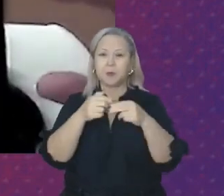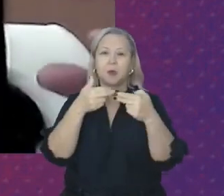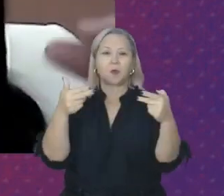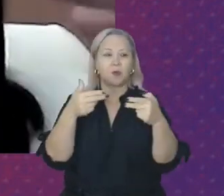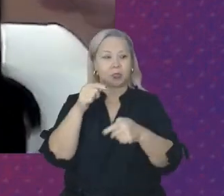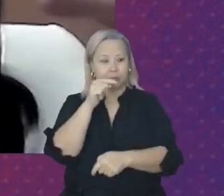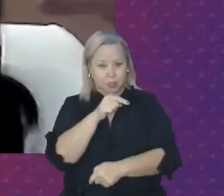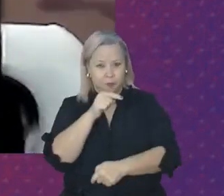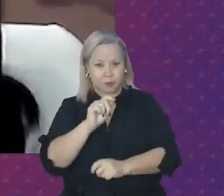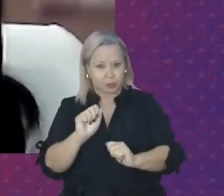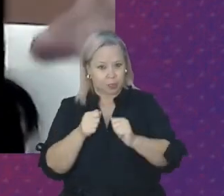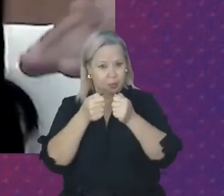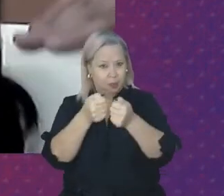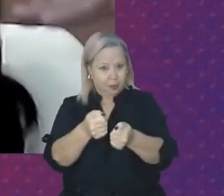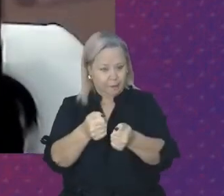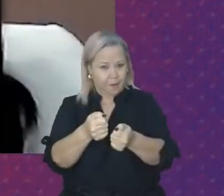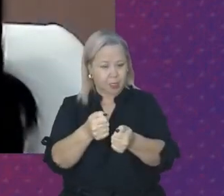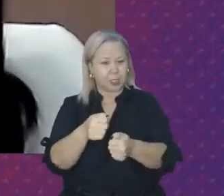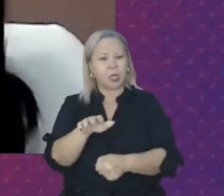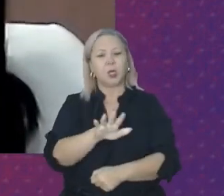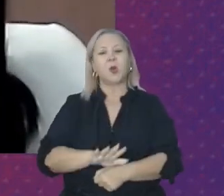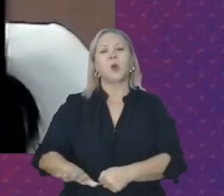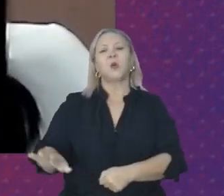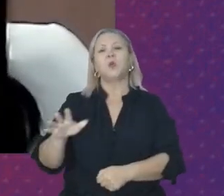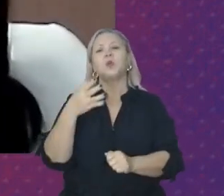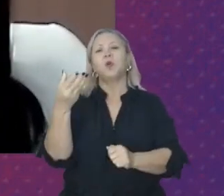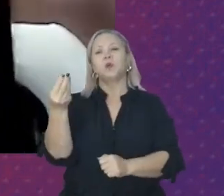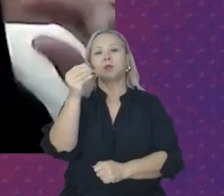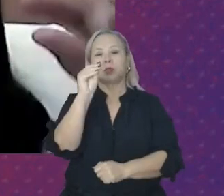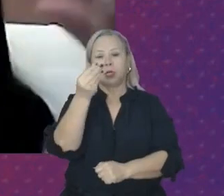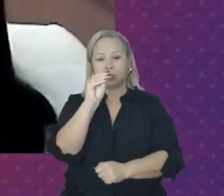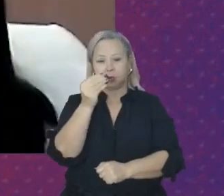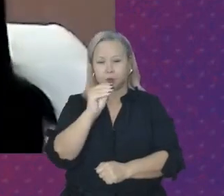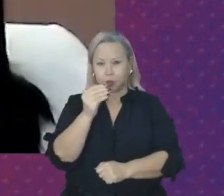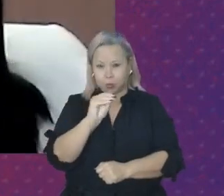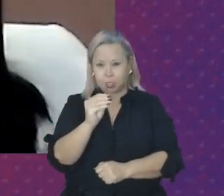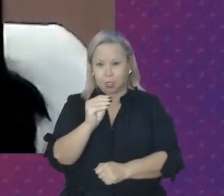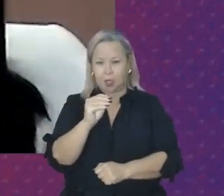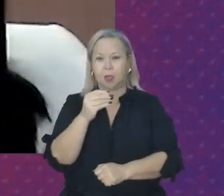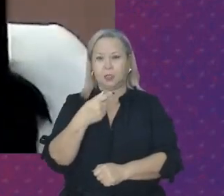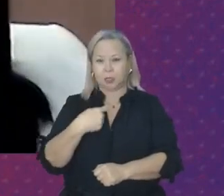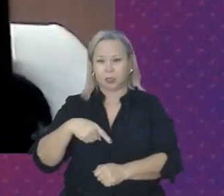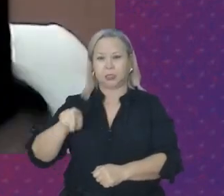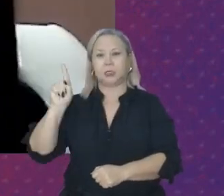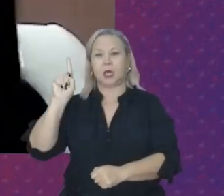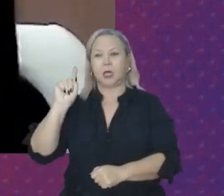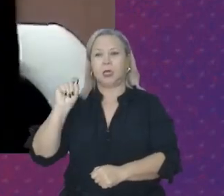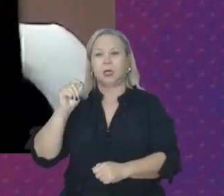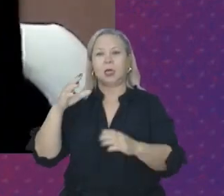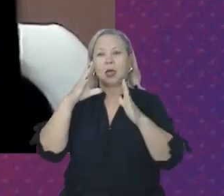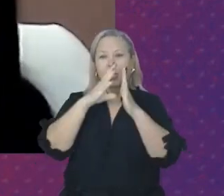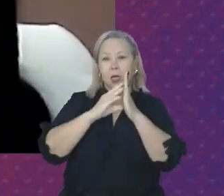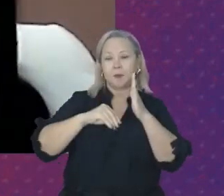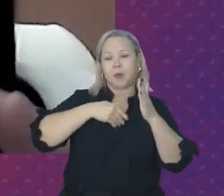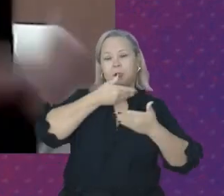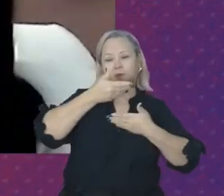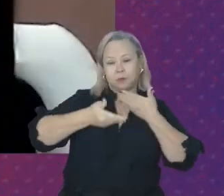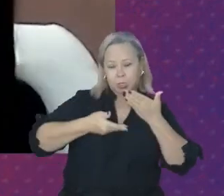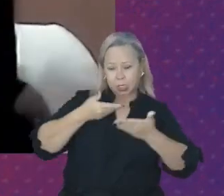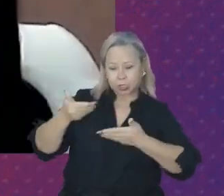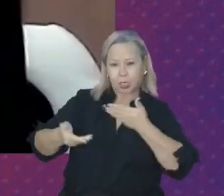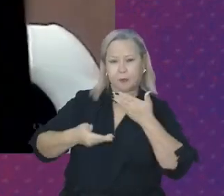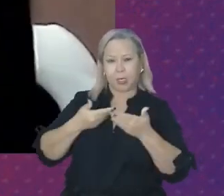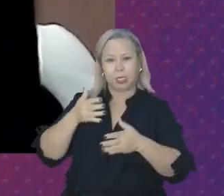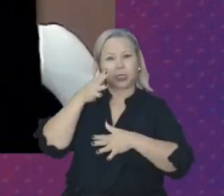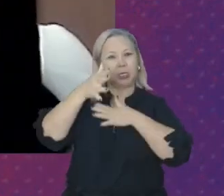você defende, todas aquelas postagens que saíram daquele padrão de engajamento e